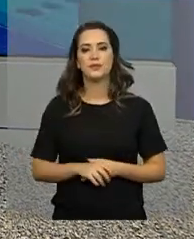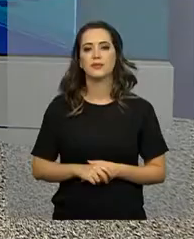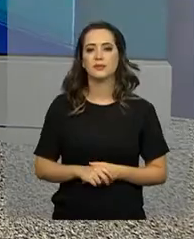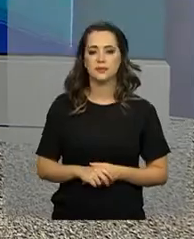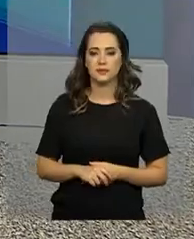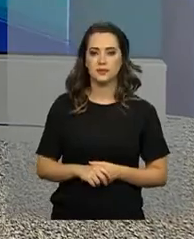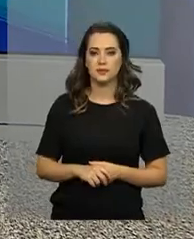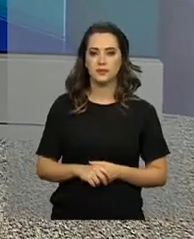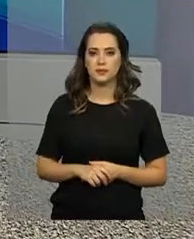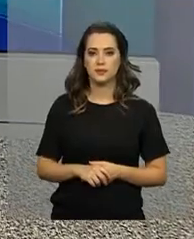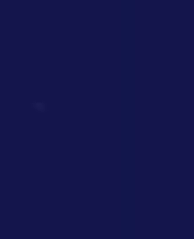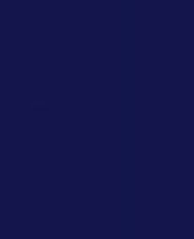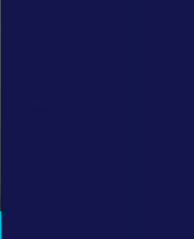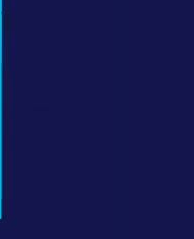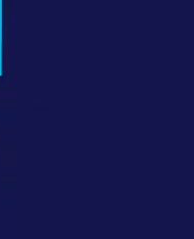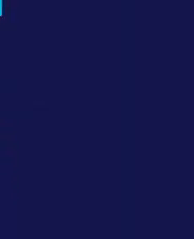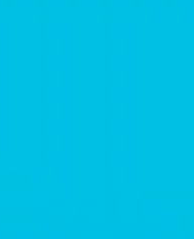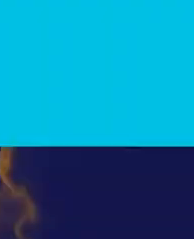Governo Federal. Tchau.